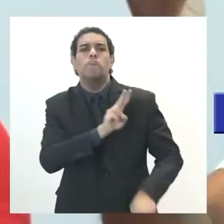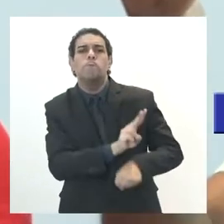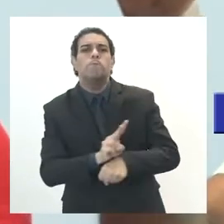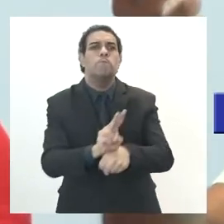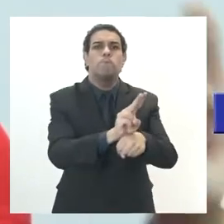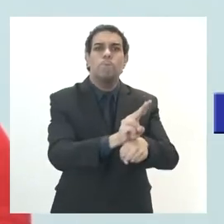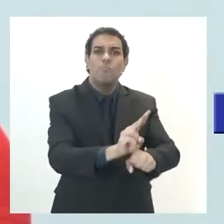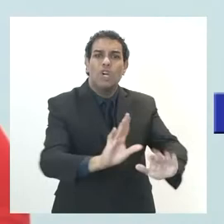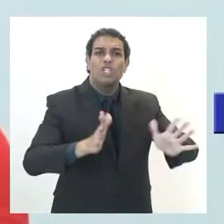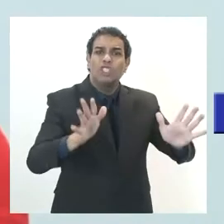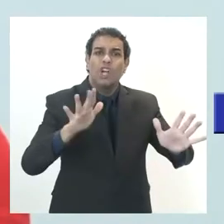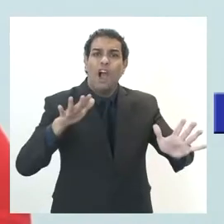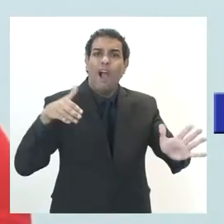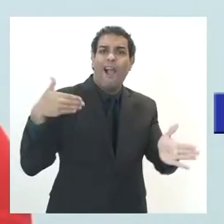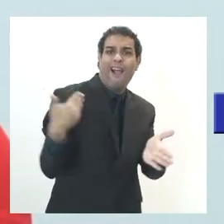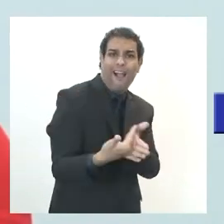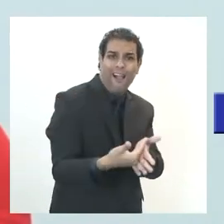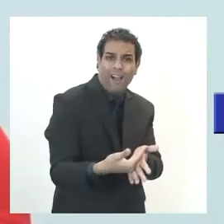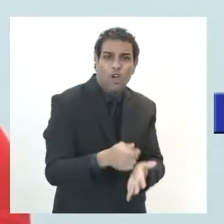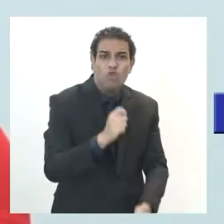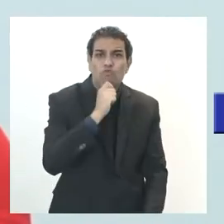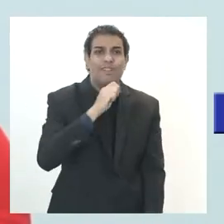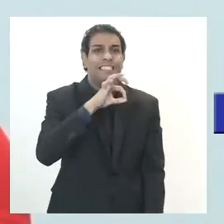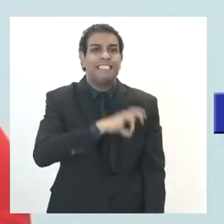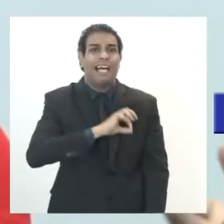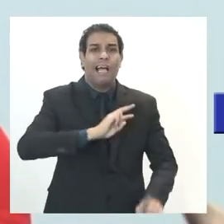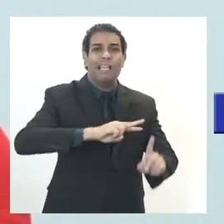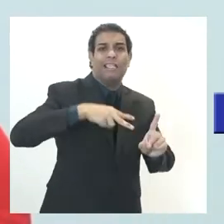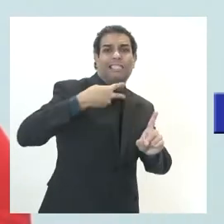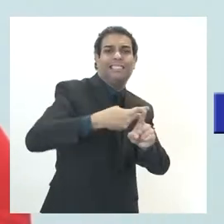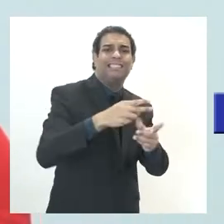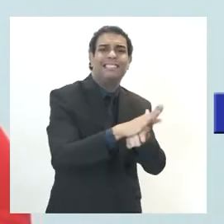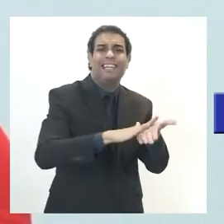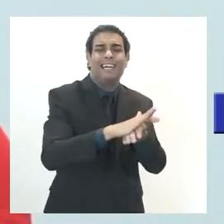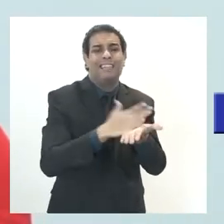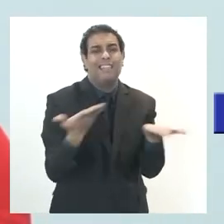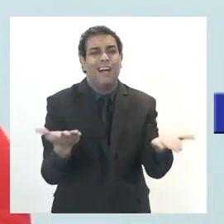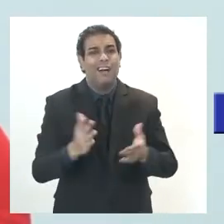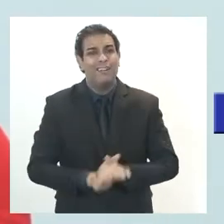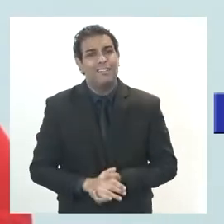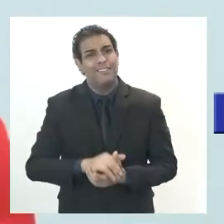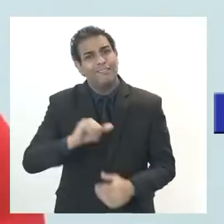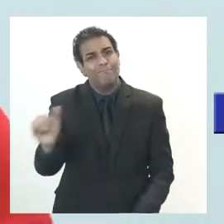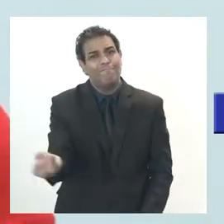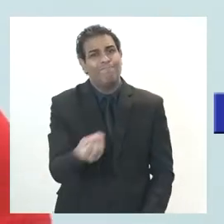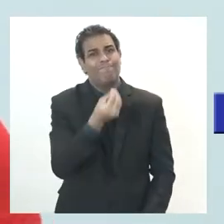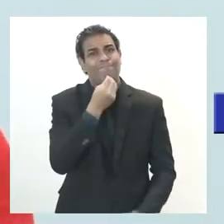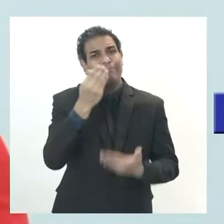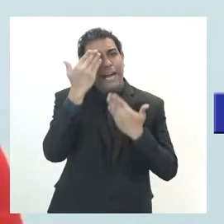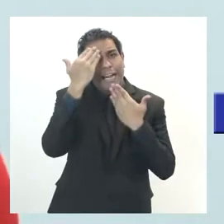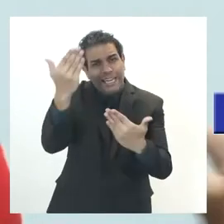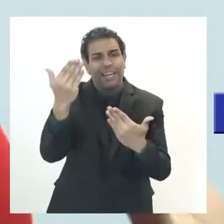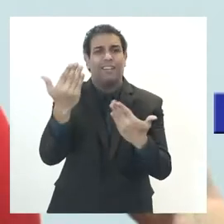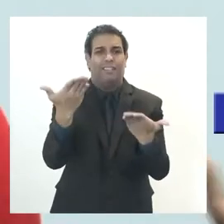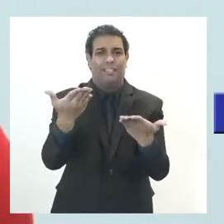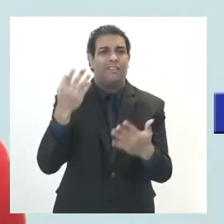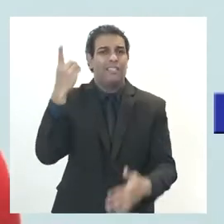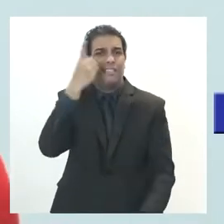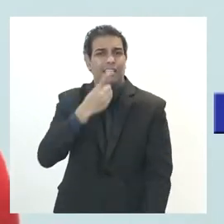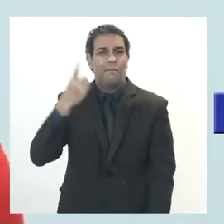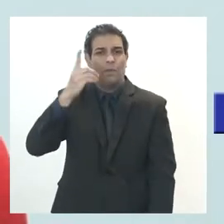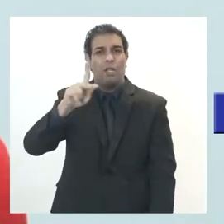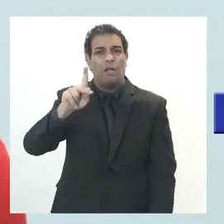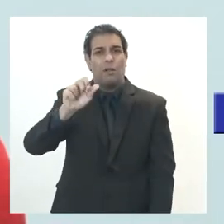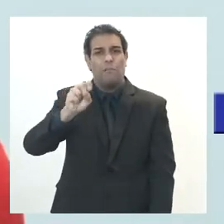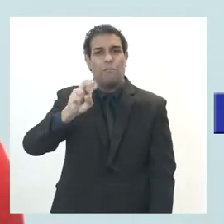estado à frente entendeu então gostaria só de além de ser mais uma vez aqui a presença o Deputado Paulo